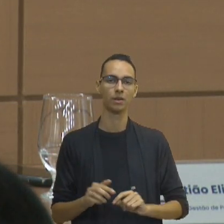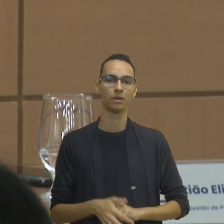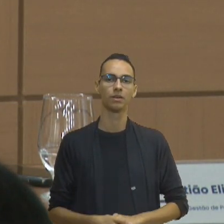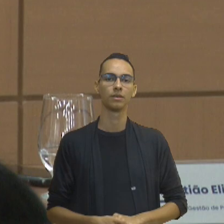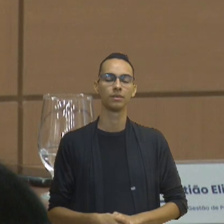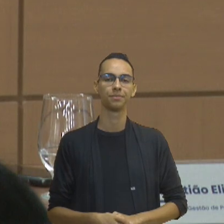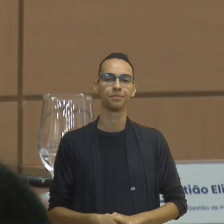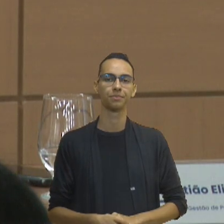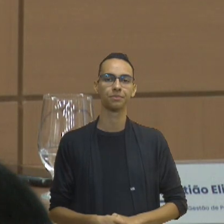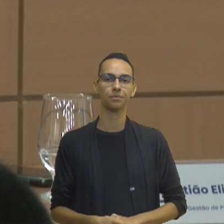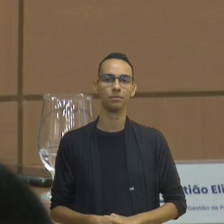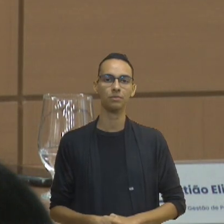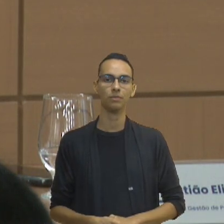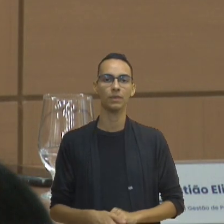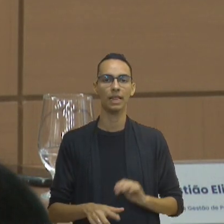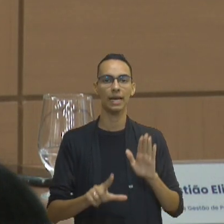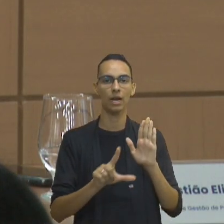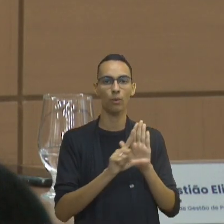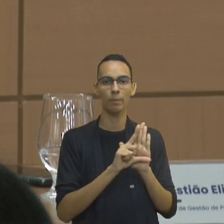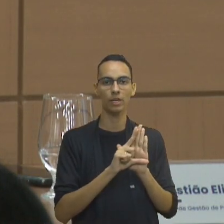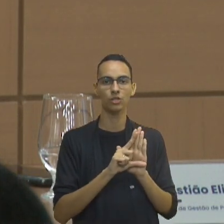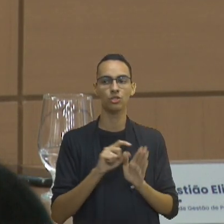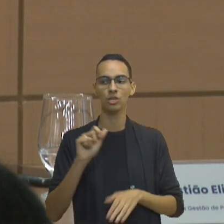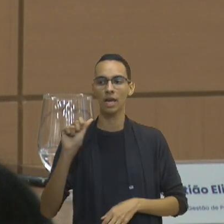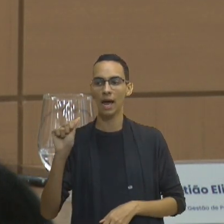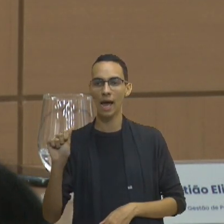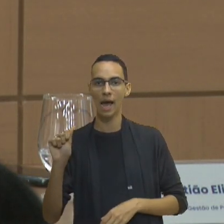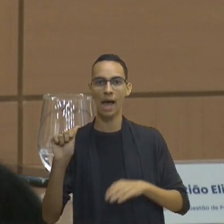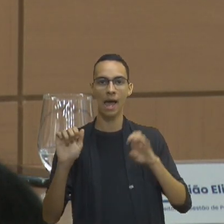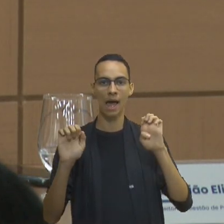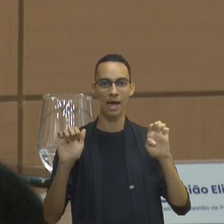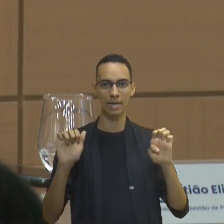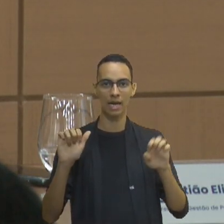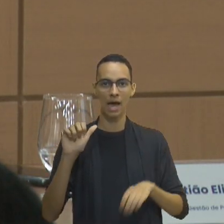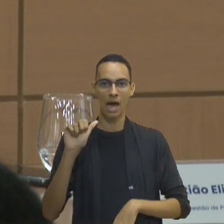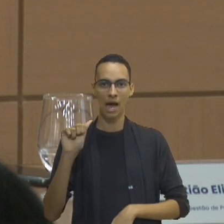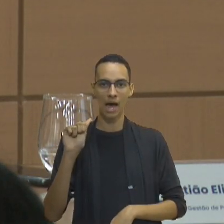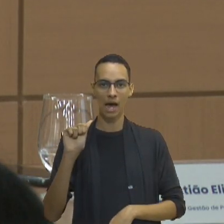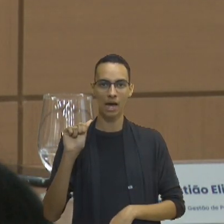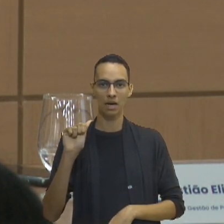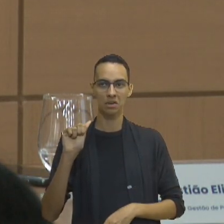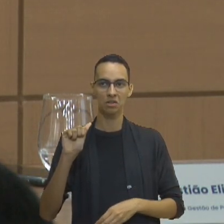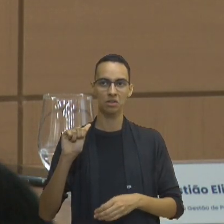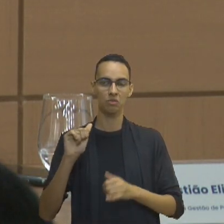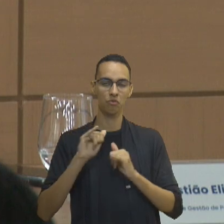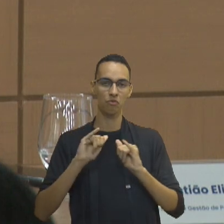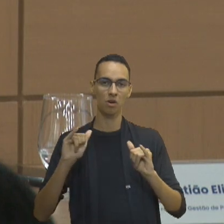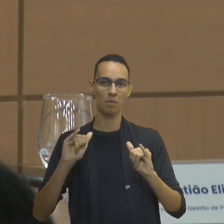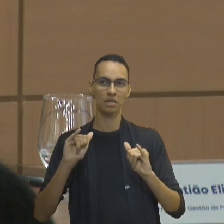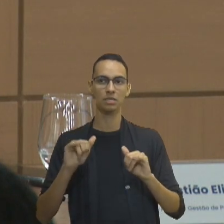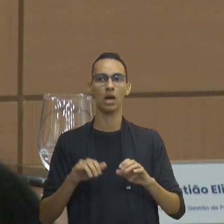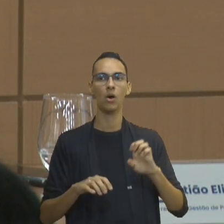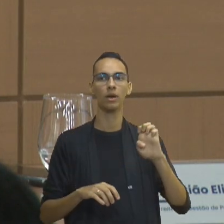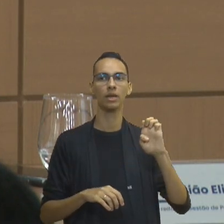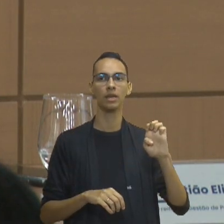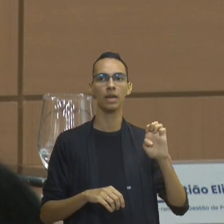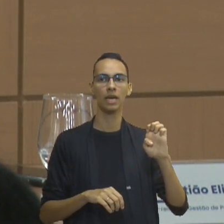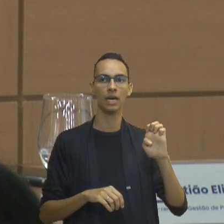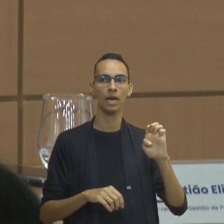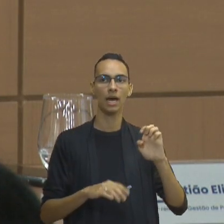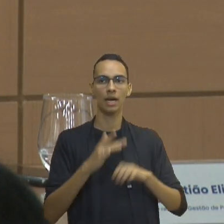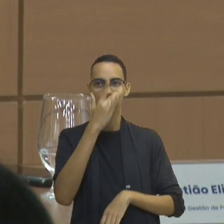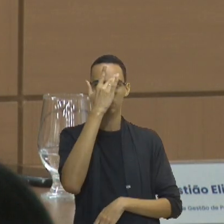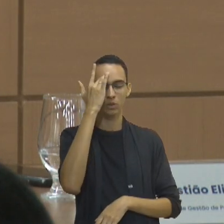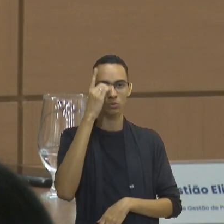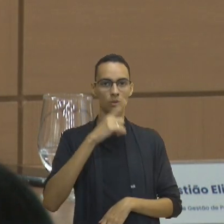legalmente de níveis A a E, sendo o A o de formação mais elementar e o E o pessoal mais qualificado do